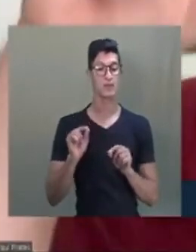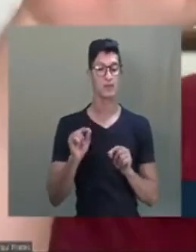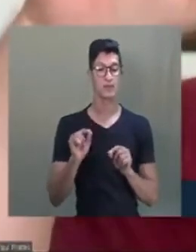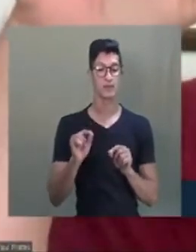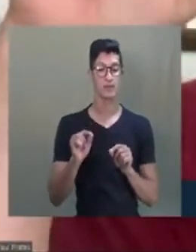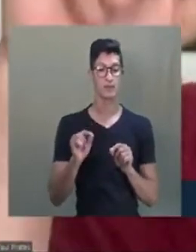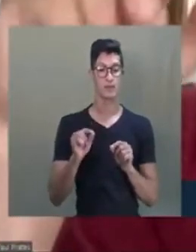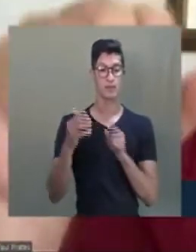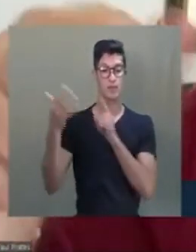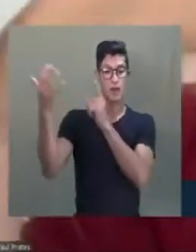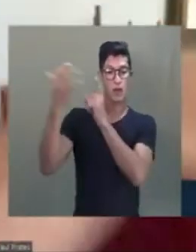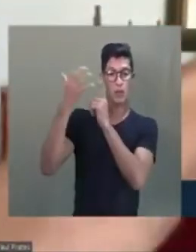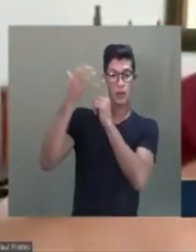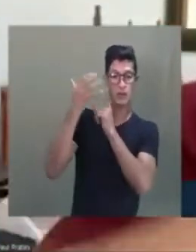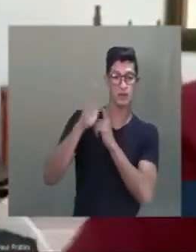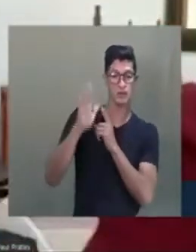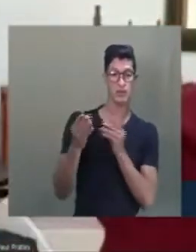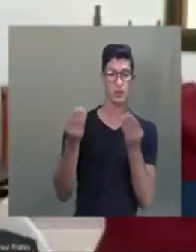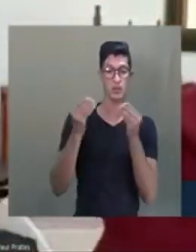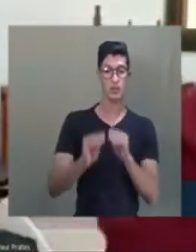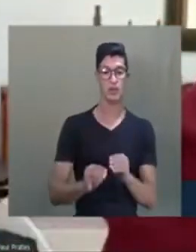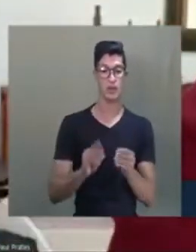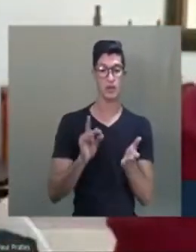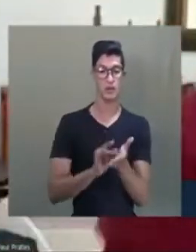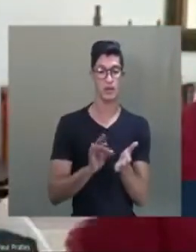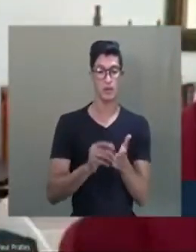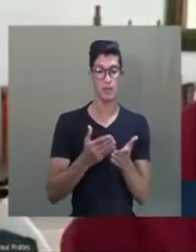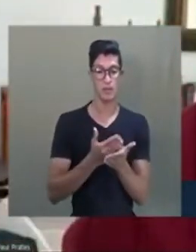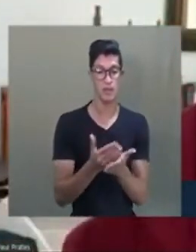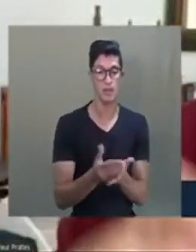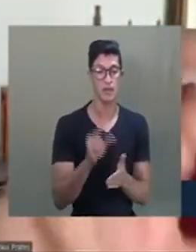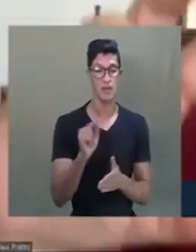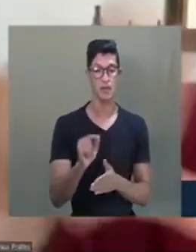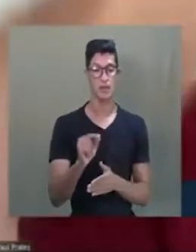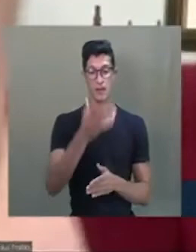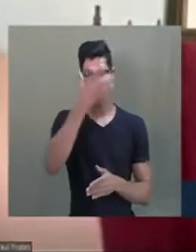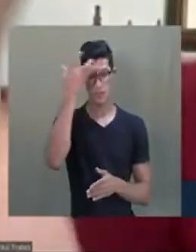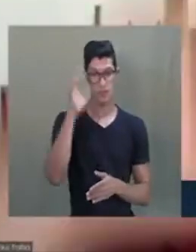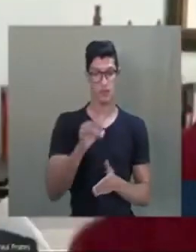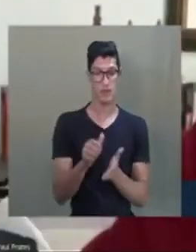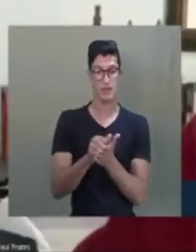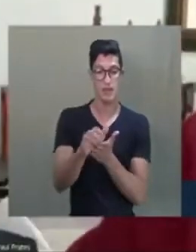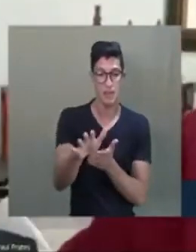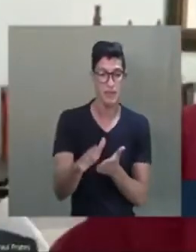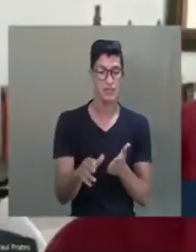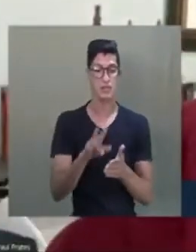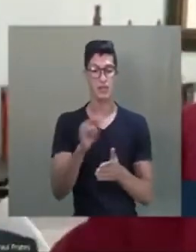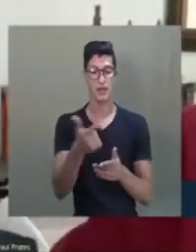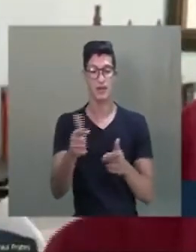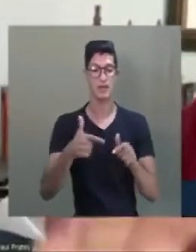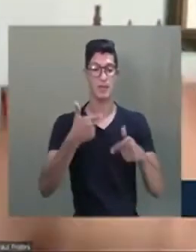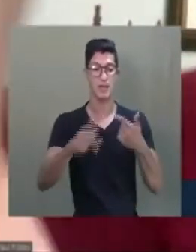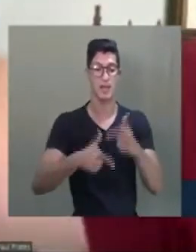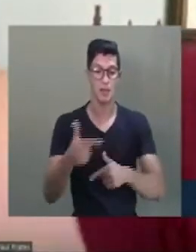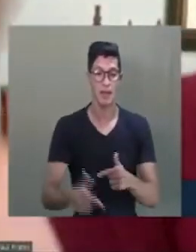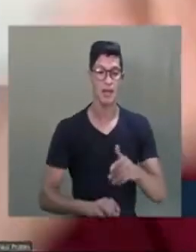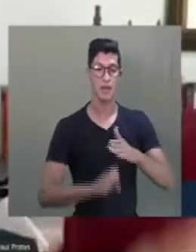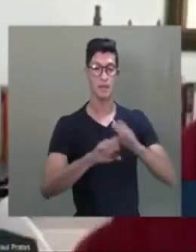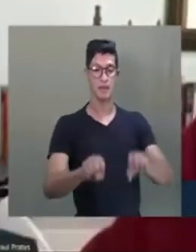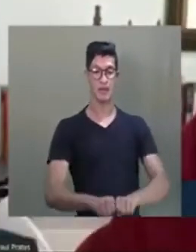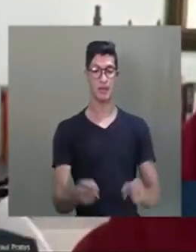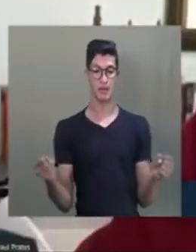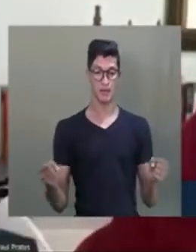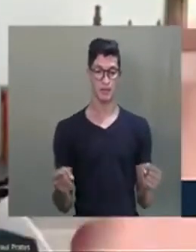uma coação psicológica já colocada na origem pelo legislador de que a pessoa vai ser demitida ou não vai ter mais emprego, porque a empresa vai